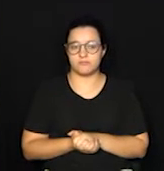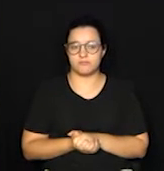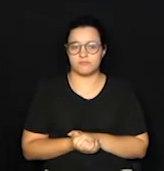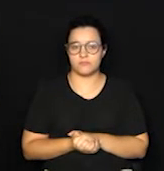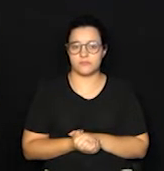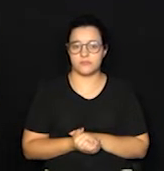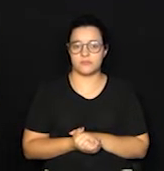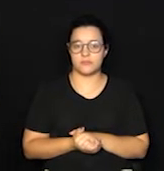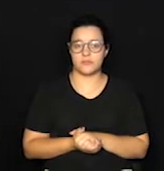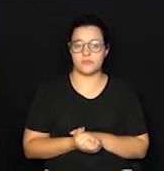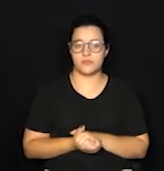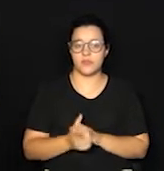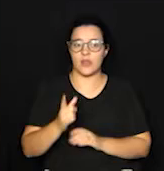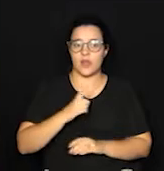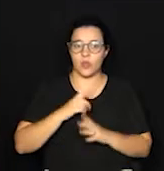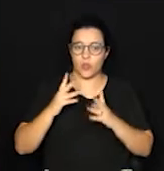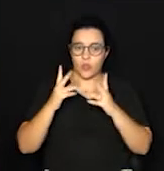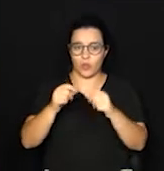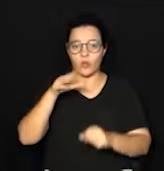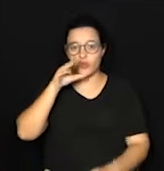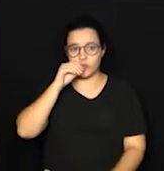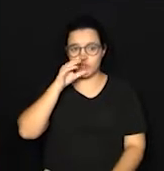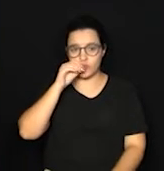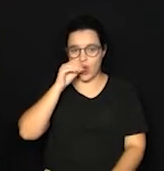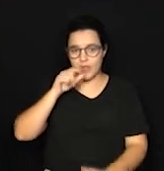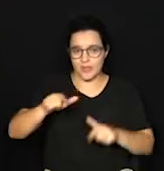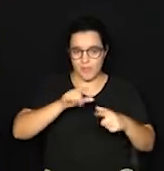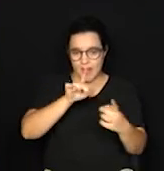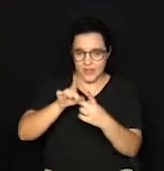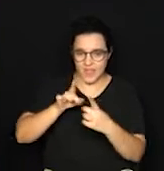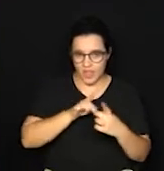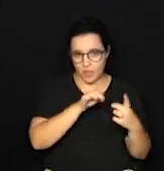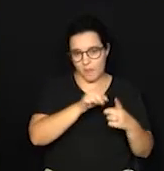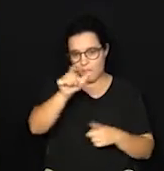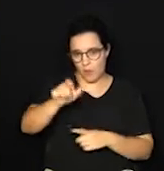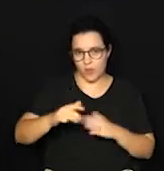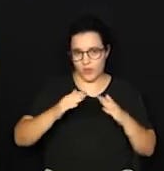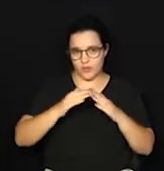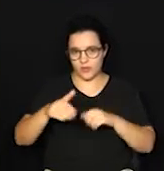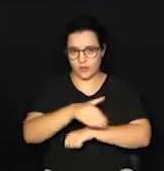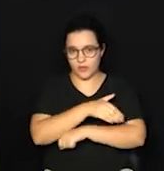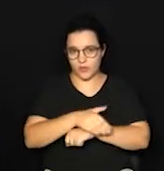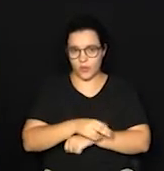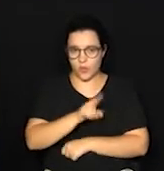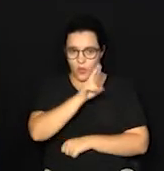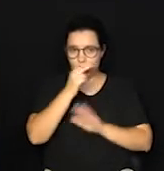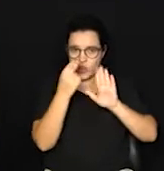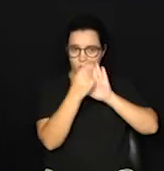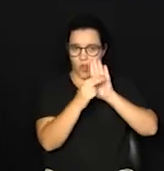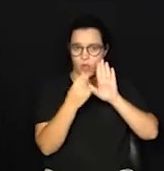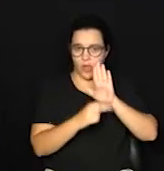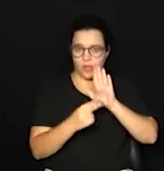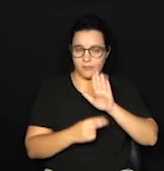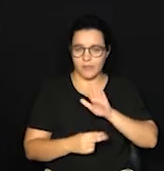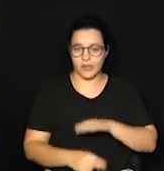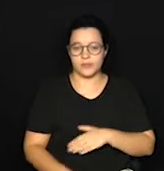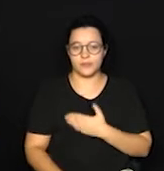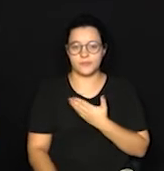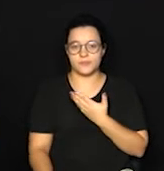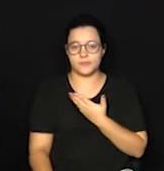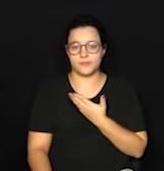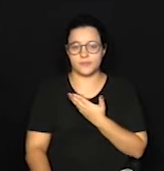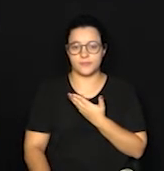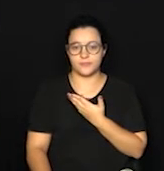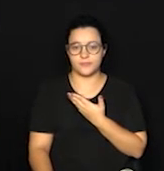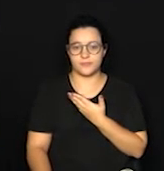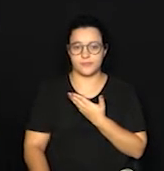também todos os nossos colaboradores que trabalham na rua, então, são os trabalhadores do consultório de rua, do Abrigo Dulce, do